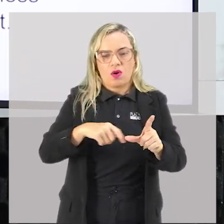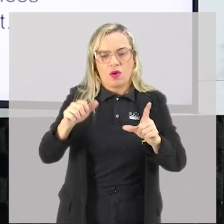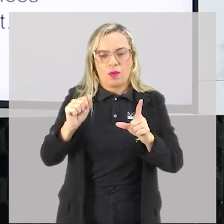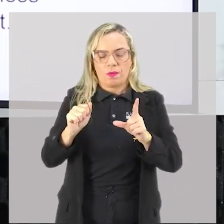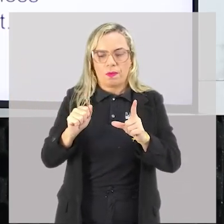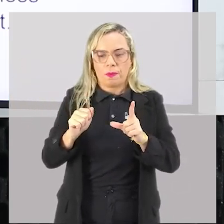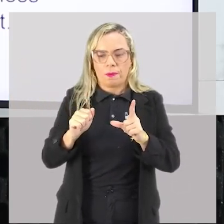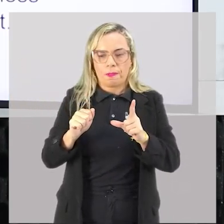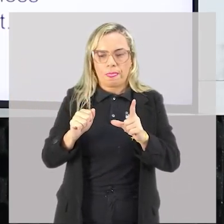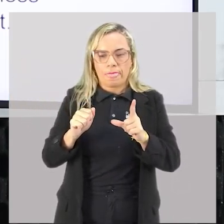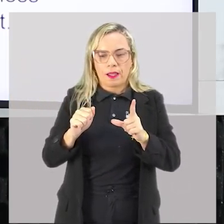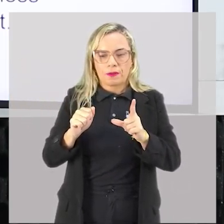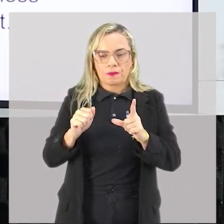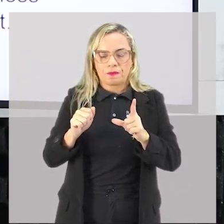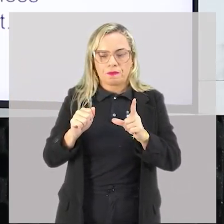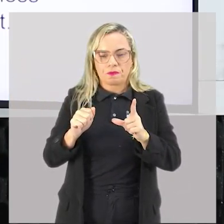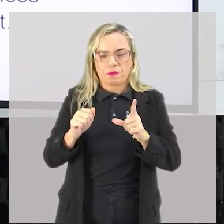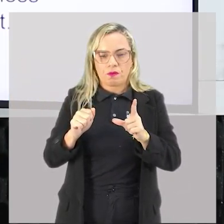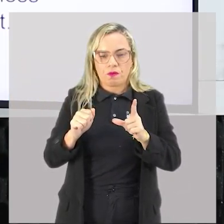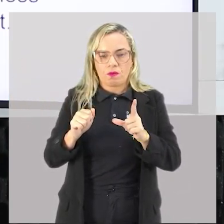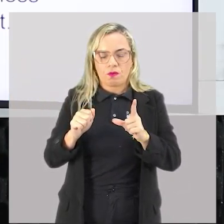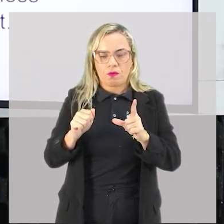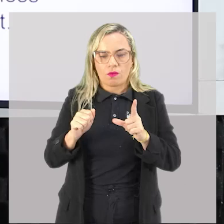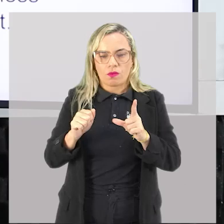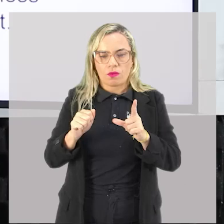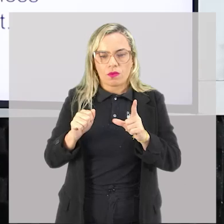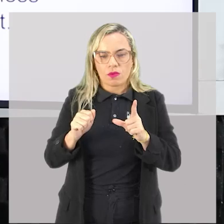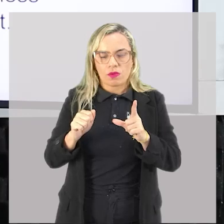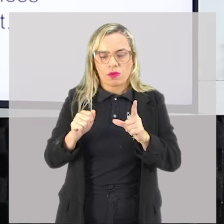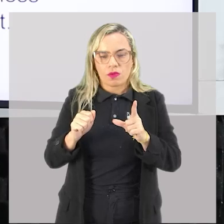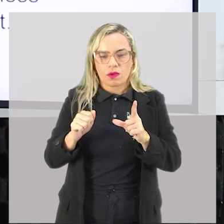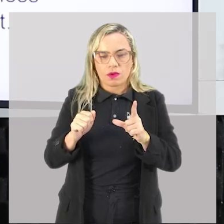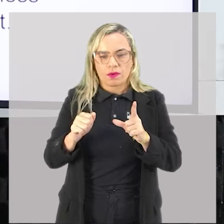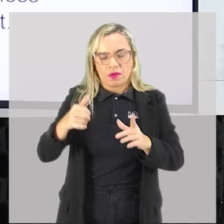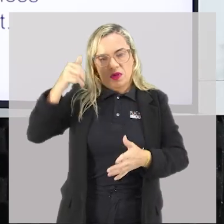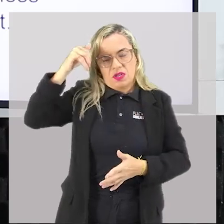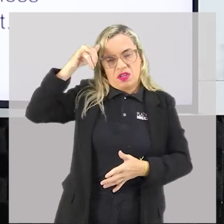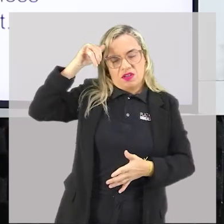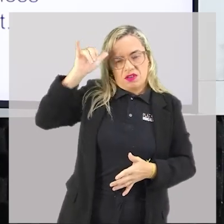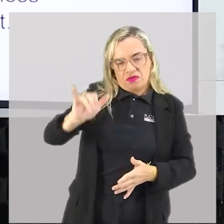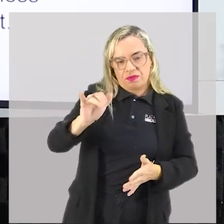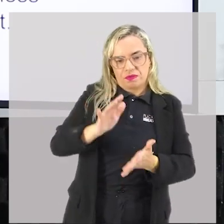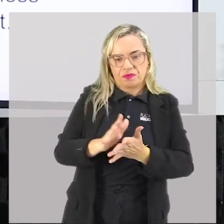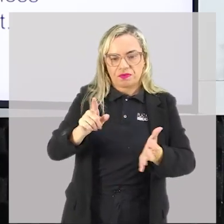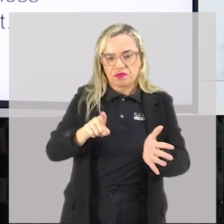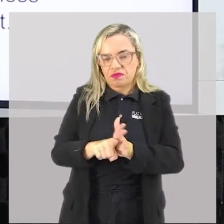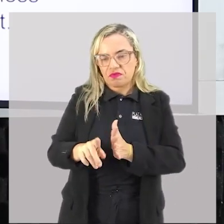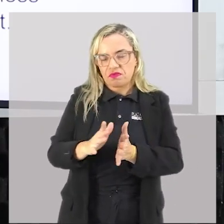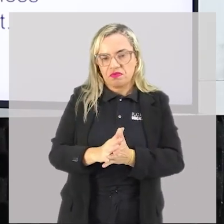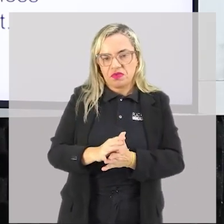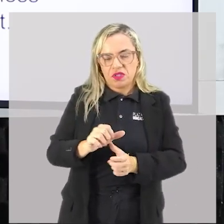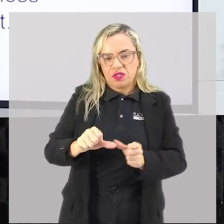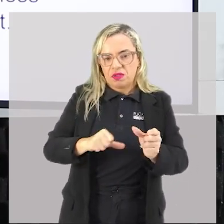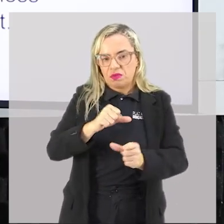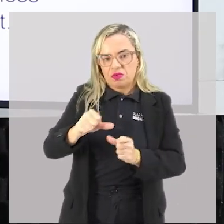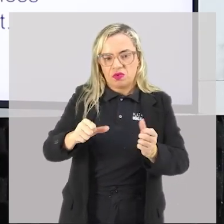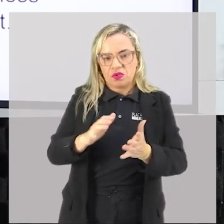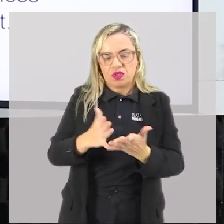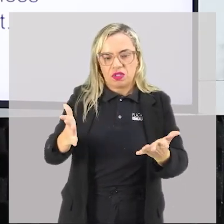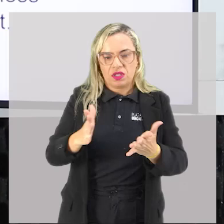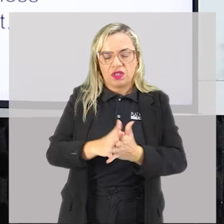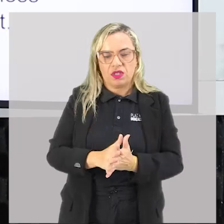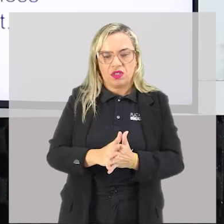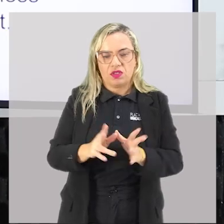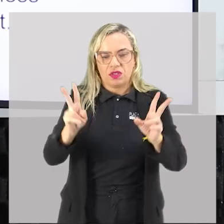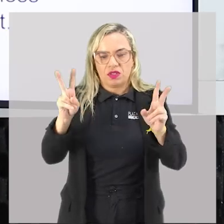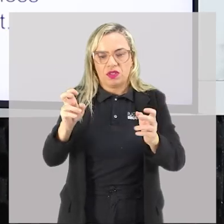question and switch the topic. Evita a pergunta e muda de tópico. A letra B, provide an